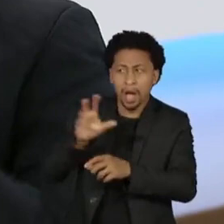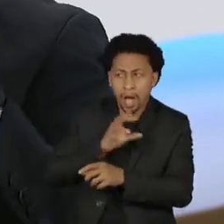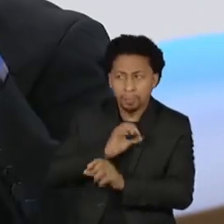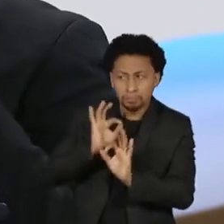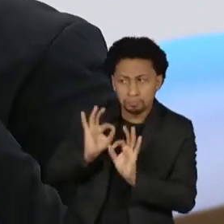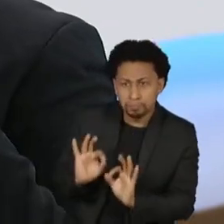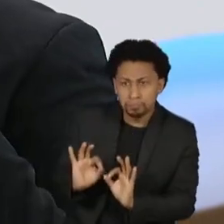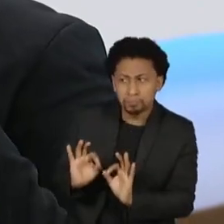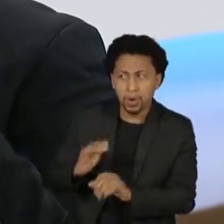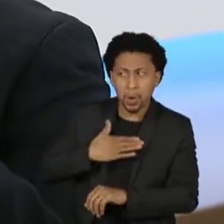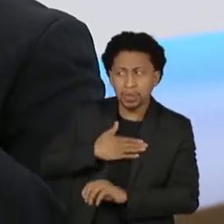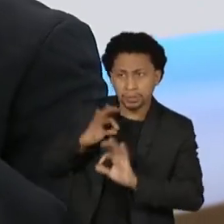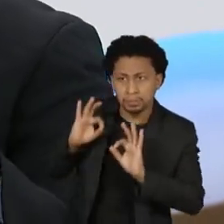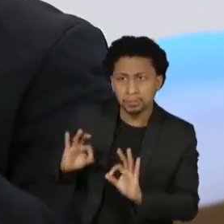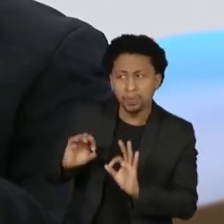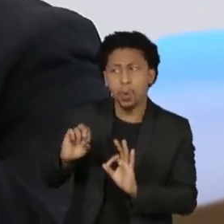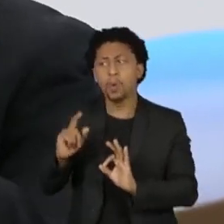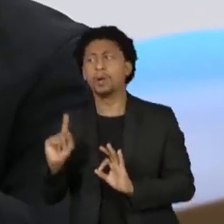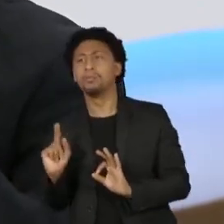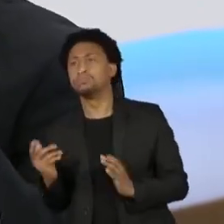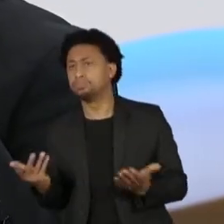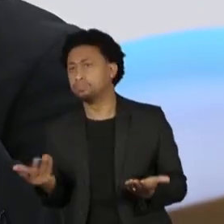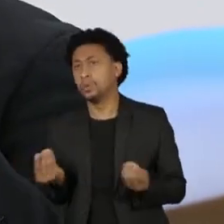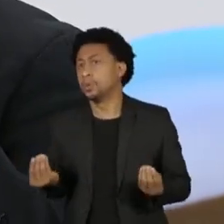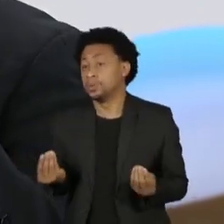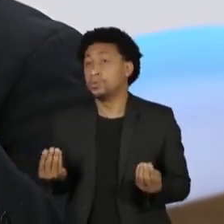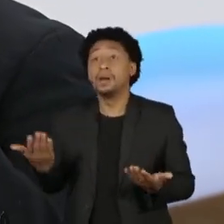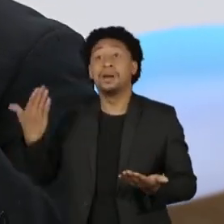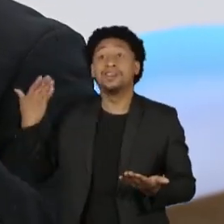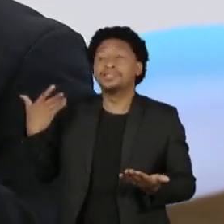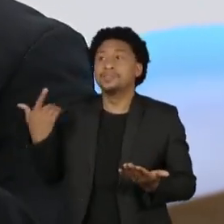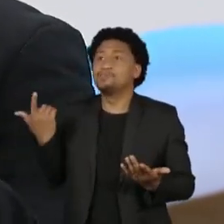que eu não me via então